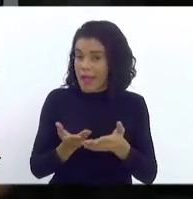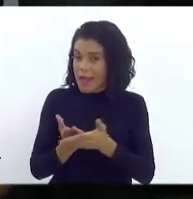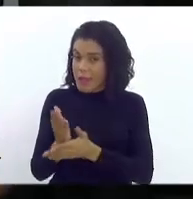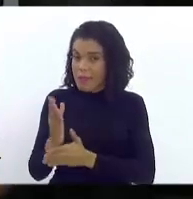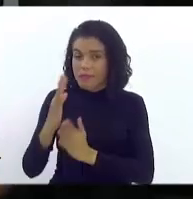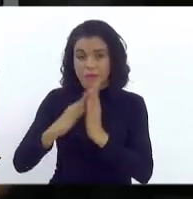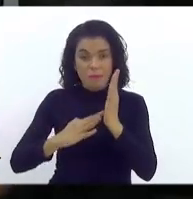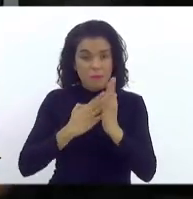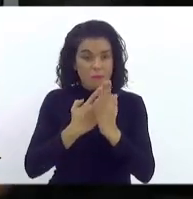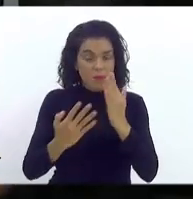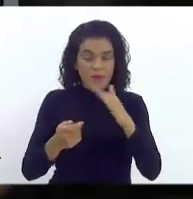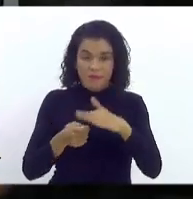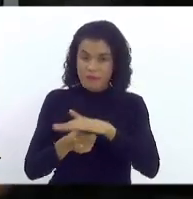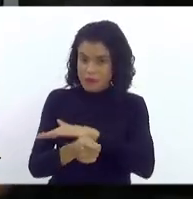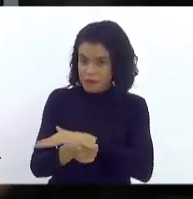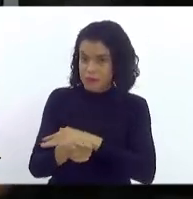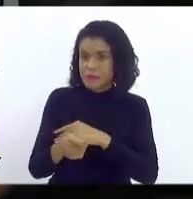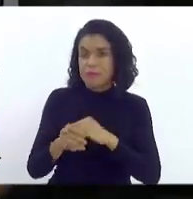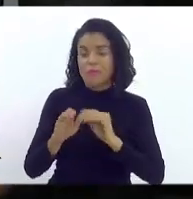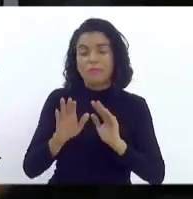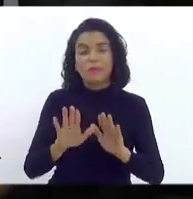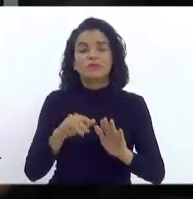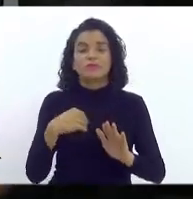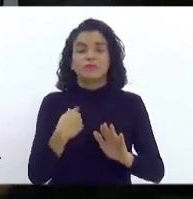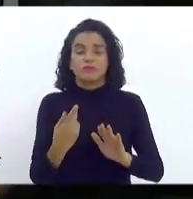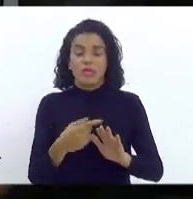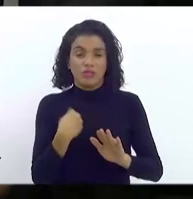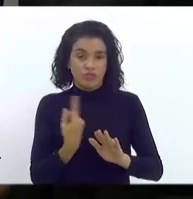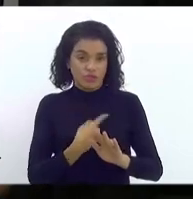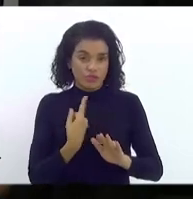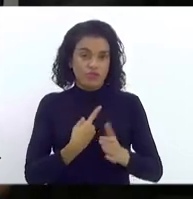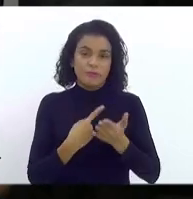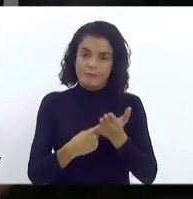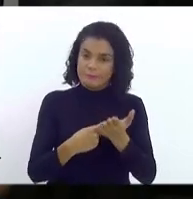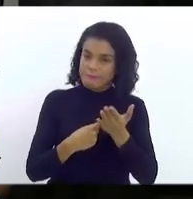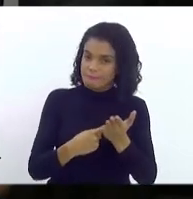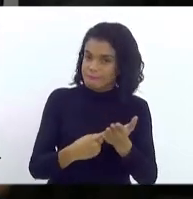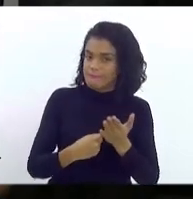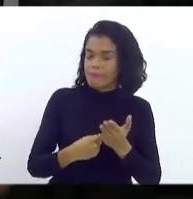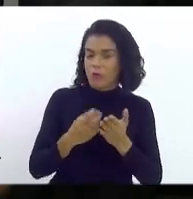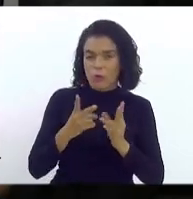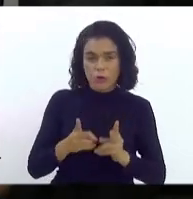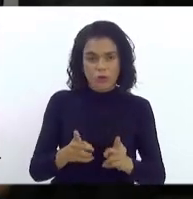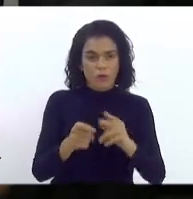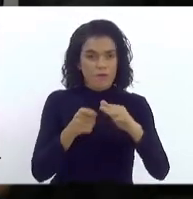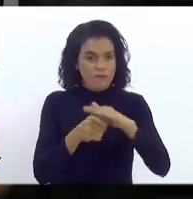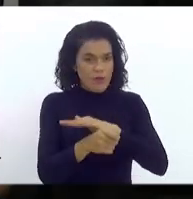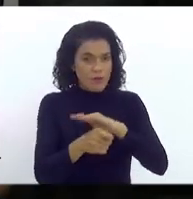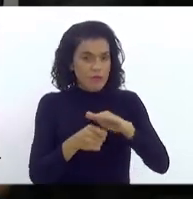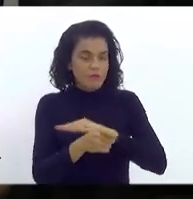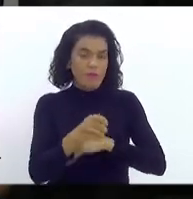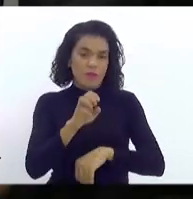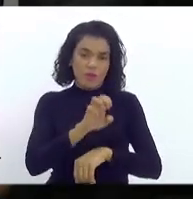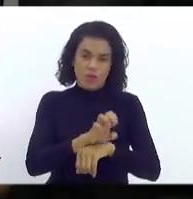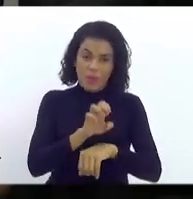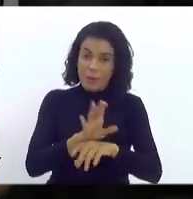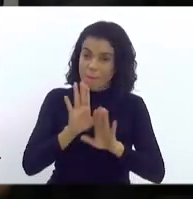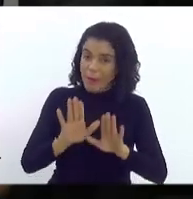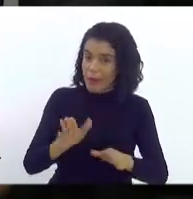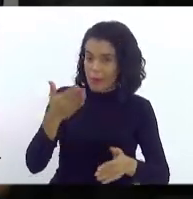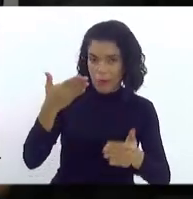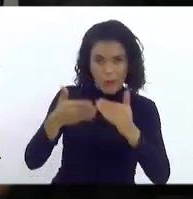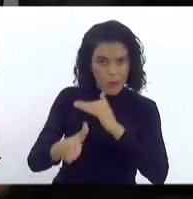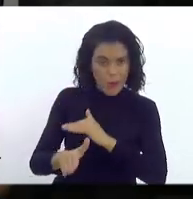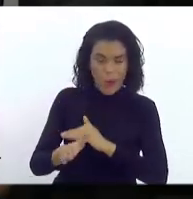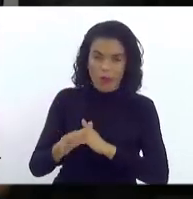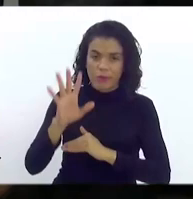de investimento, como colocado, mas a gente se comprometeu e continua fazendo os investimentos do Estado, apesar da gente não concordar com a decisão que foi